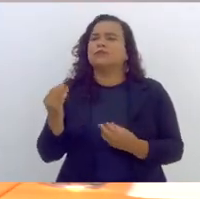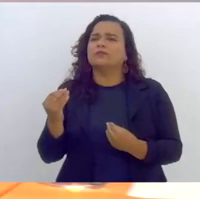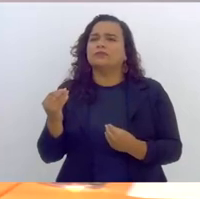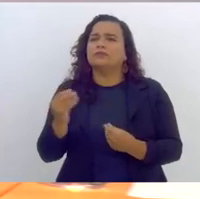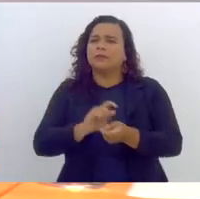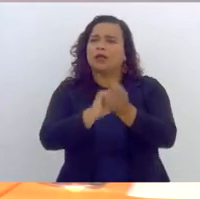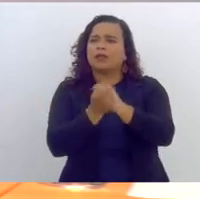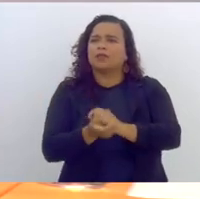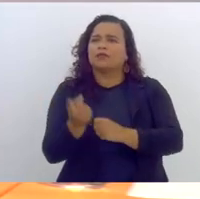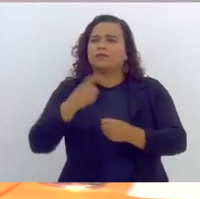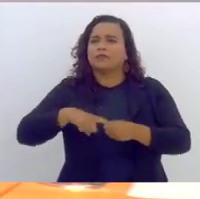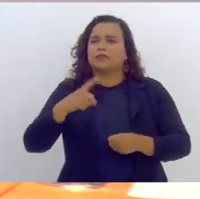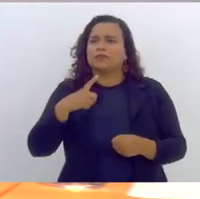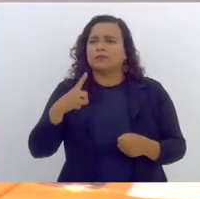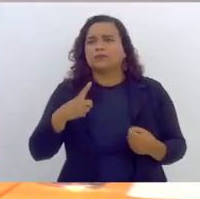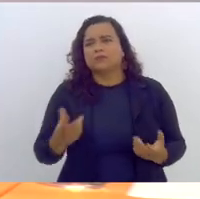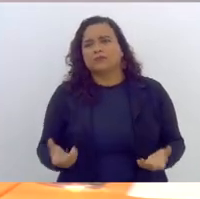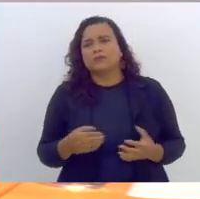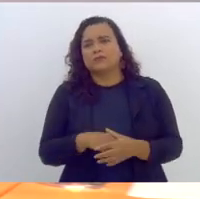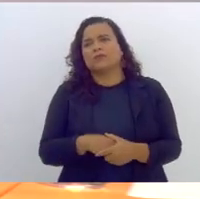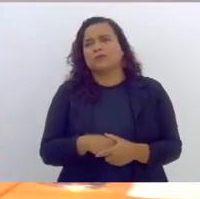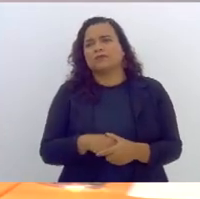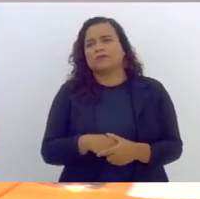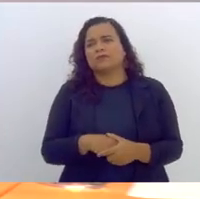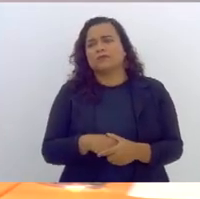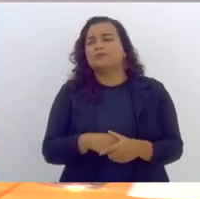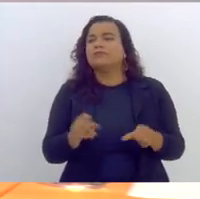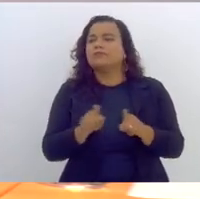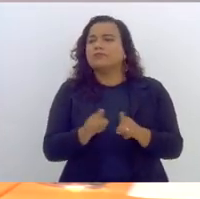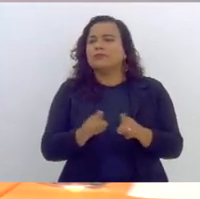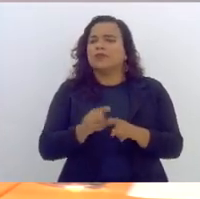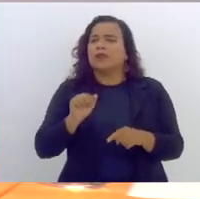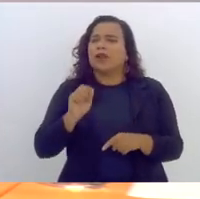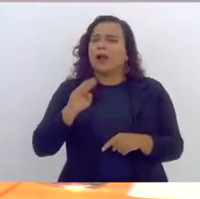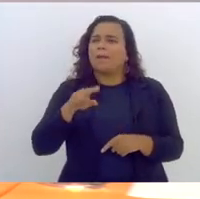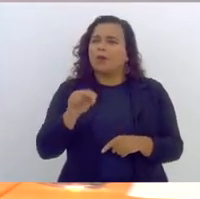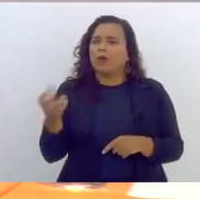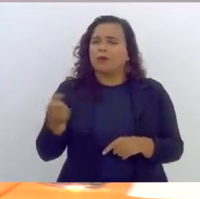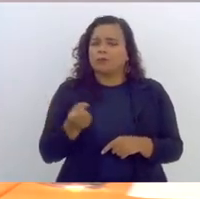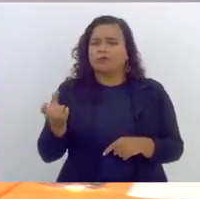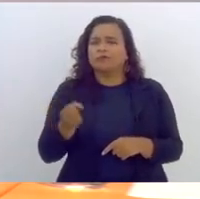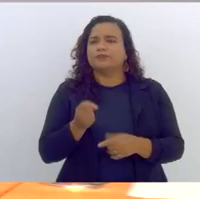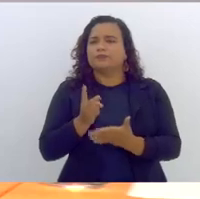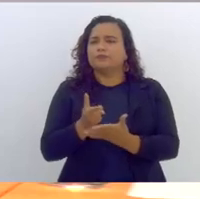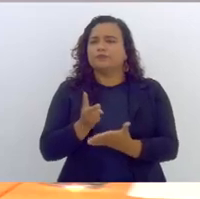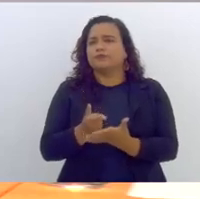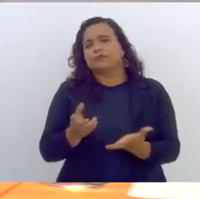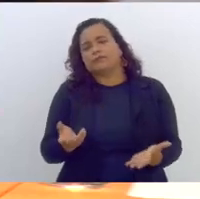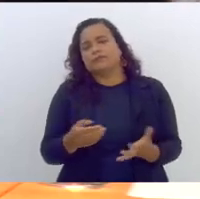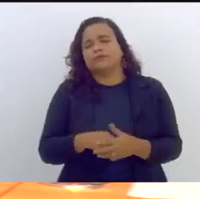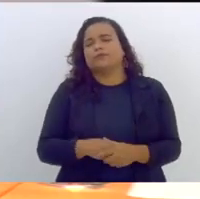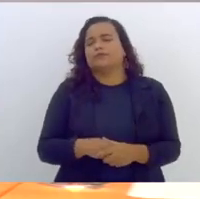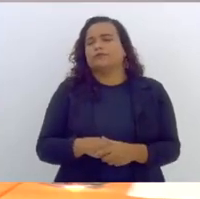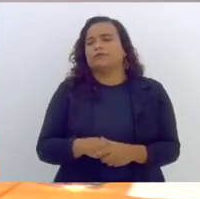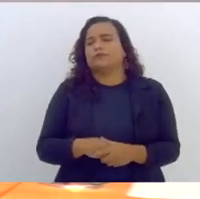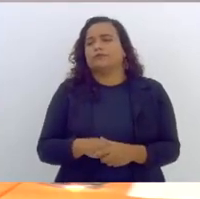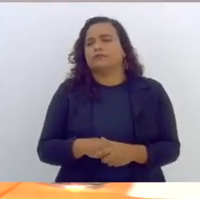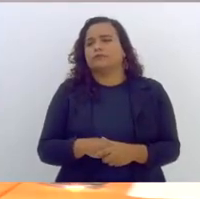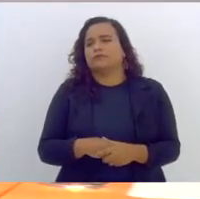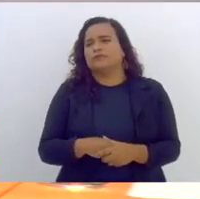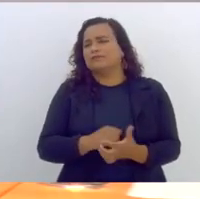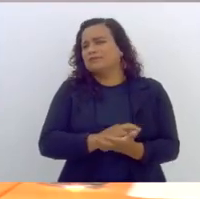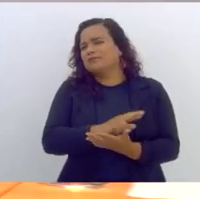readaptados que estão no abono permanência né Márcio adidos